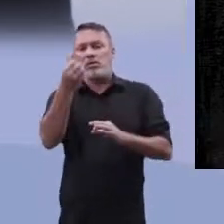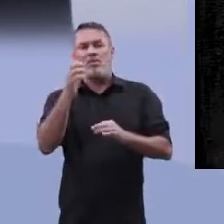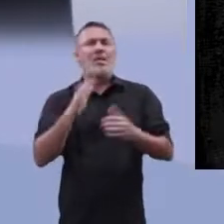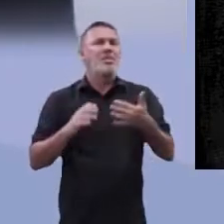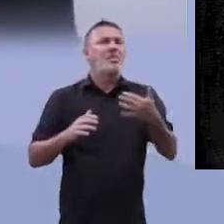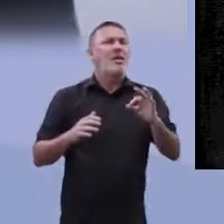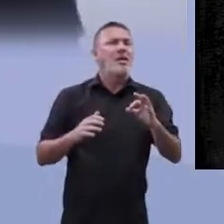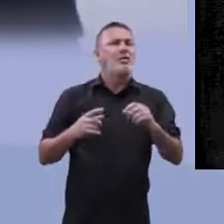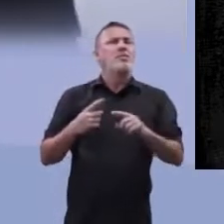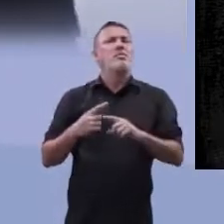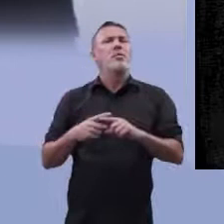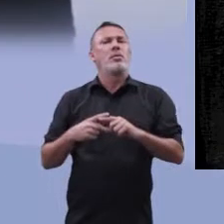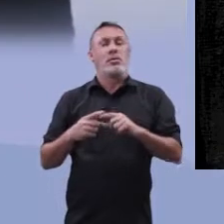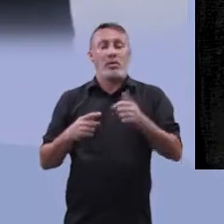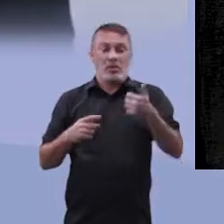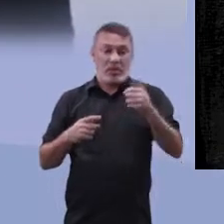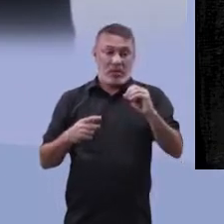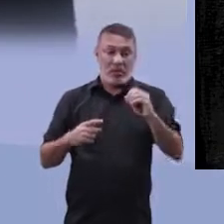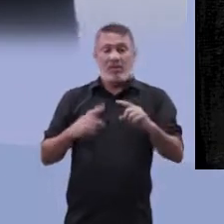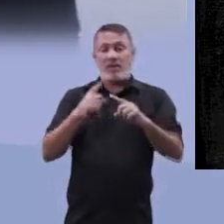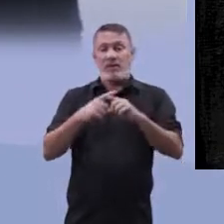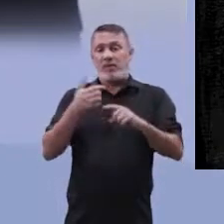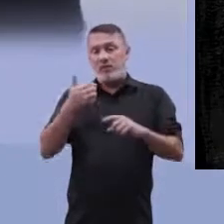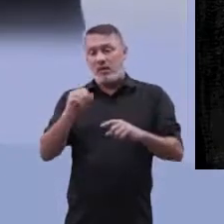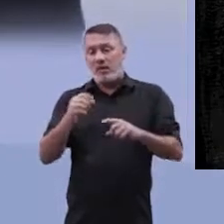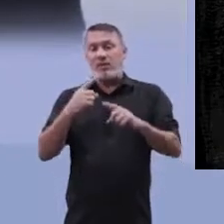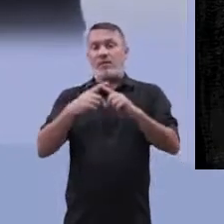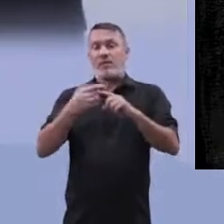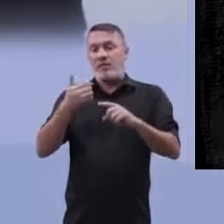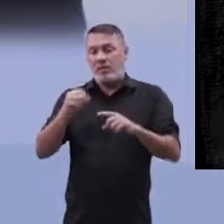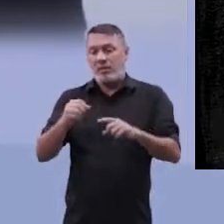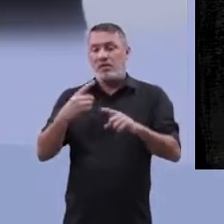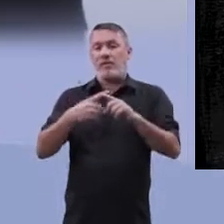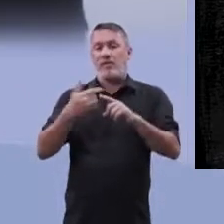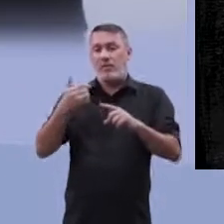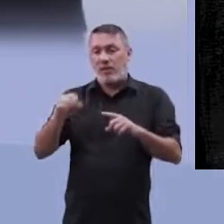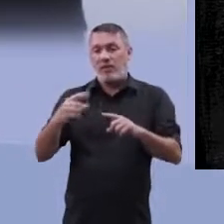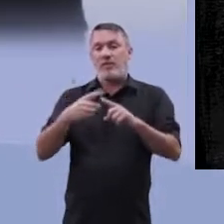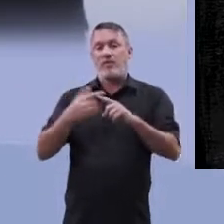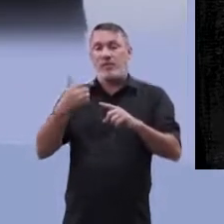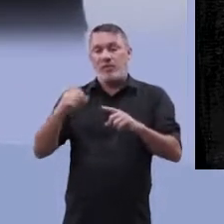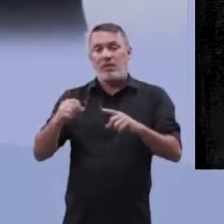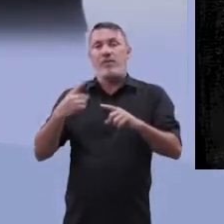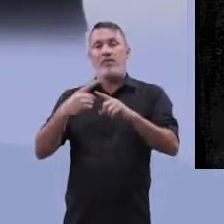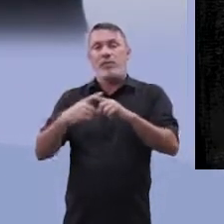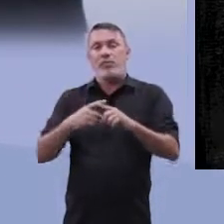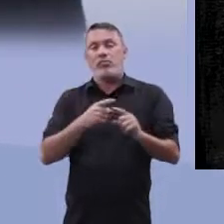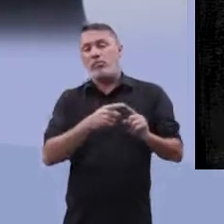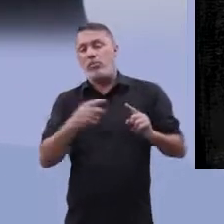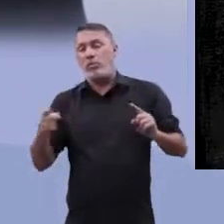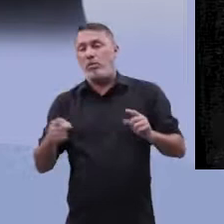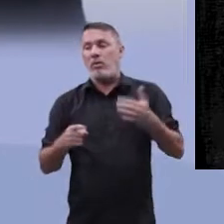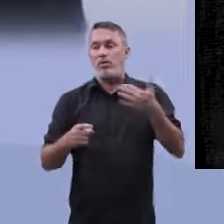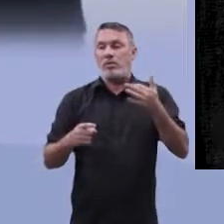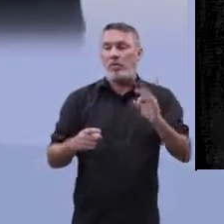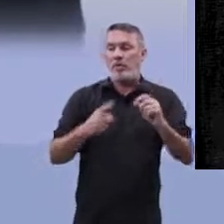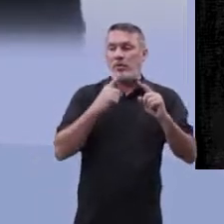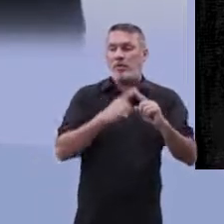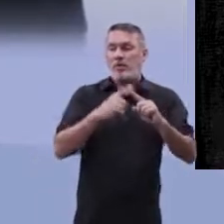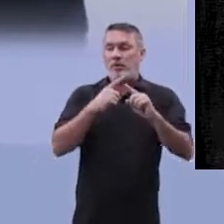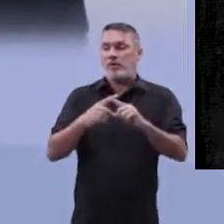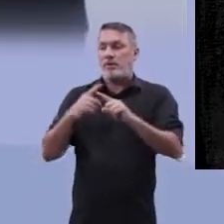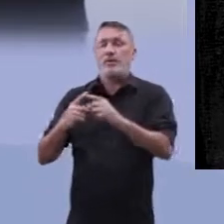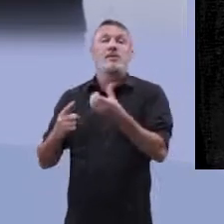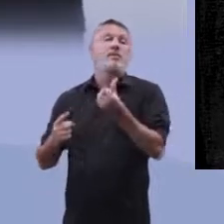elevado a 6. Por que 10 elevado a 6? 10 vezes 10 vezes 10 vezes 10 vezes 10 vezes 10. É